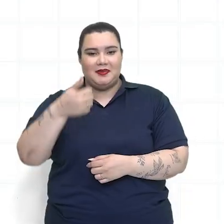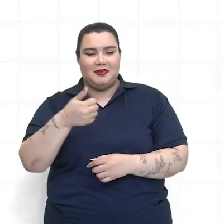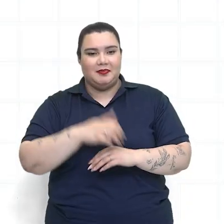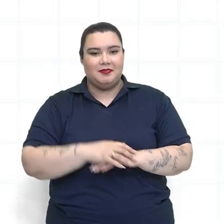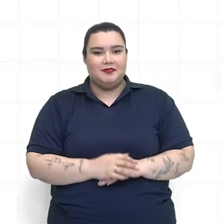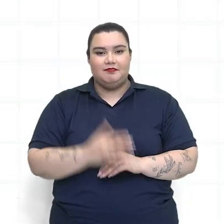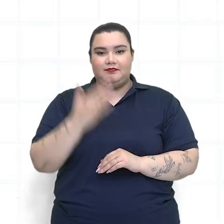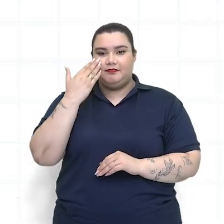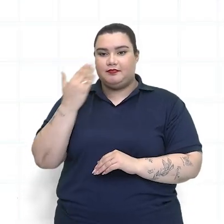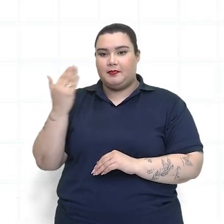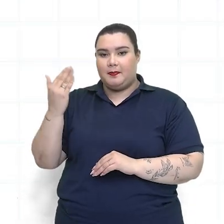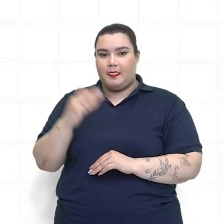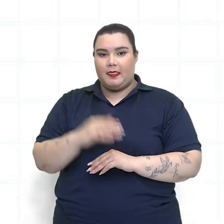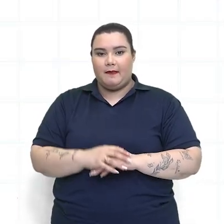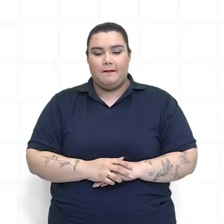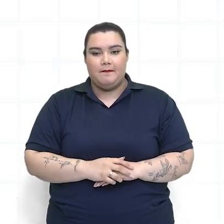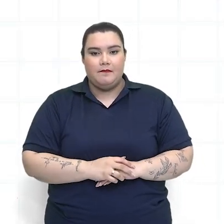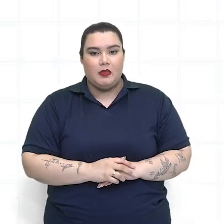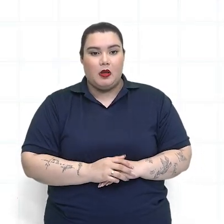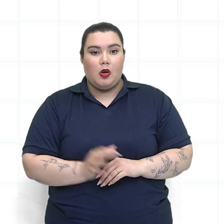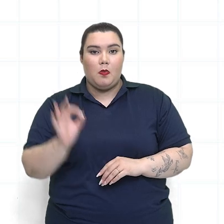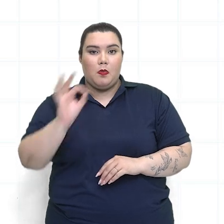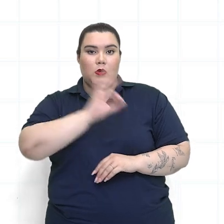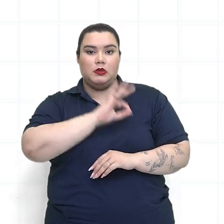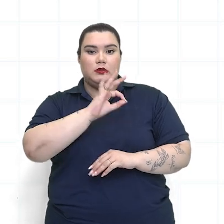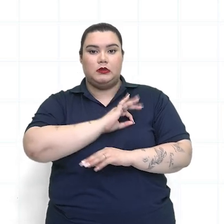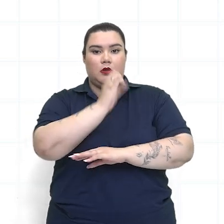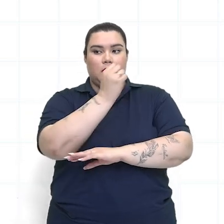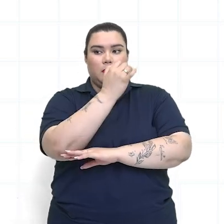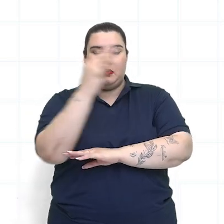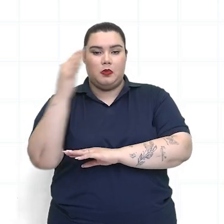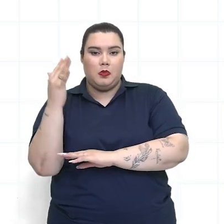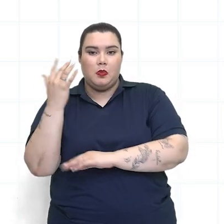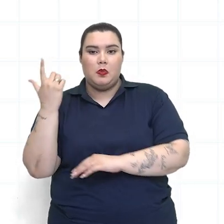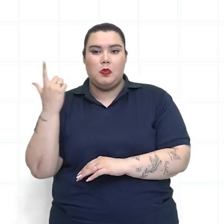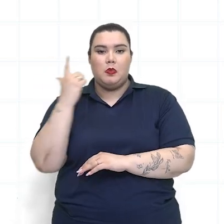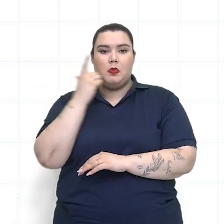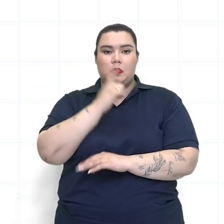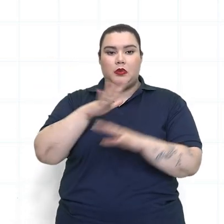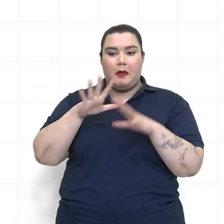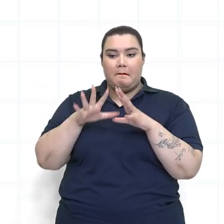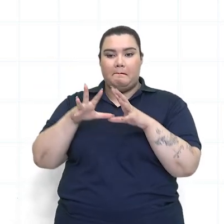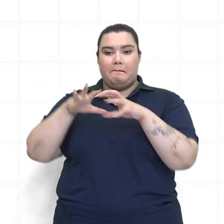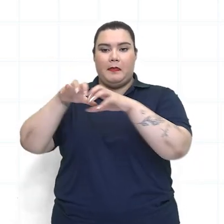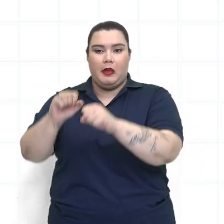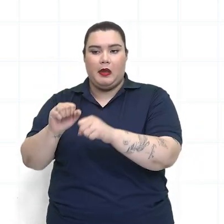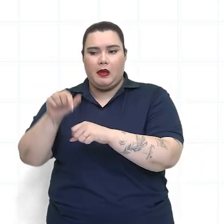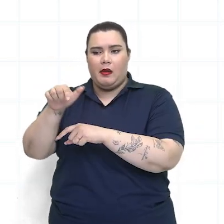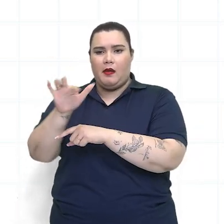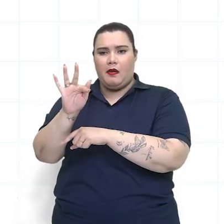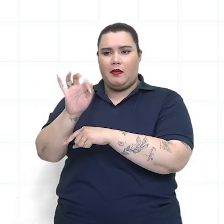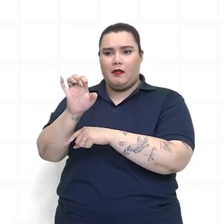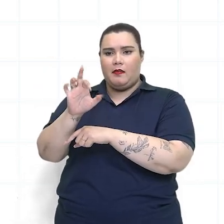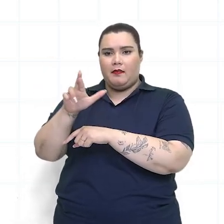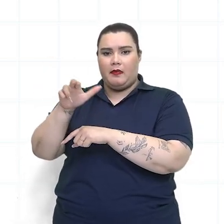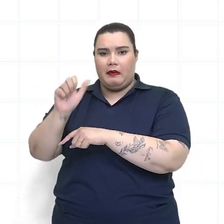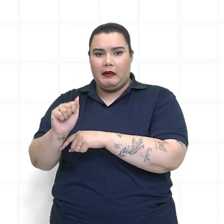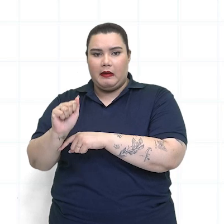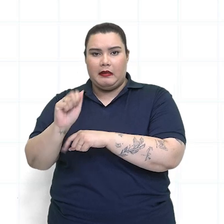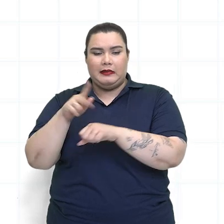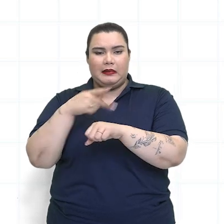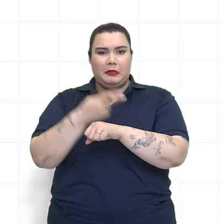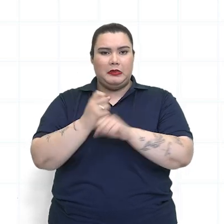ainda. Os policiais ambientais conseguiram prender a fera depois de